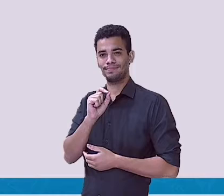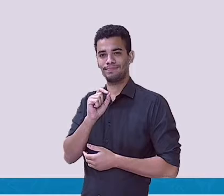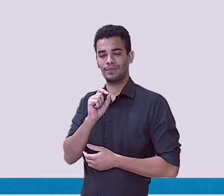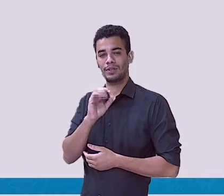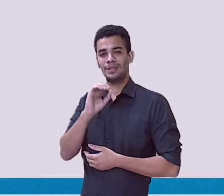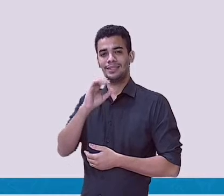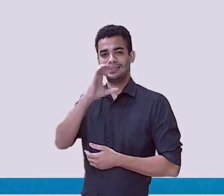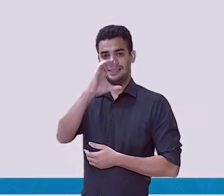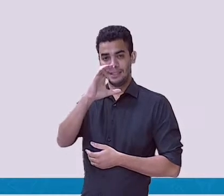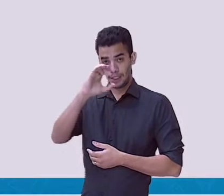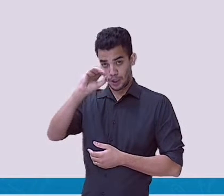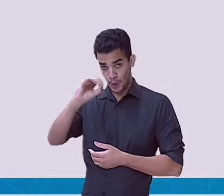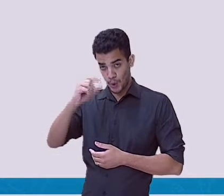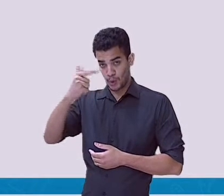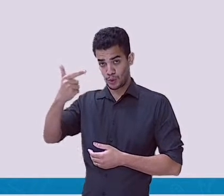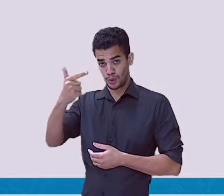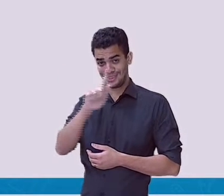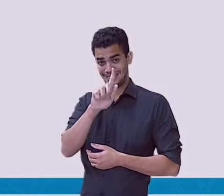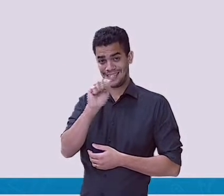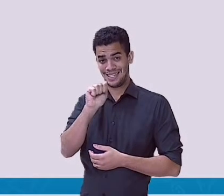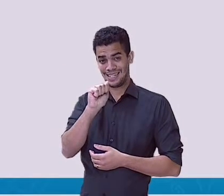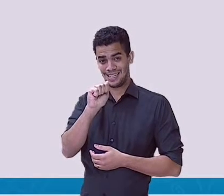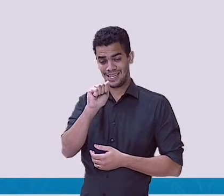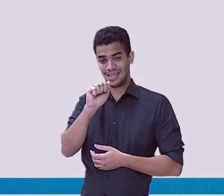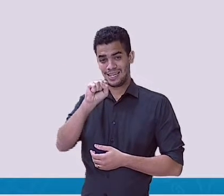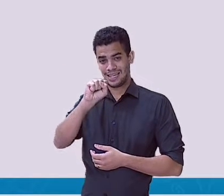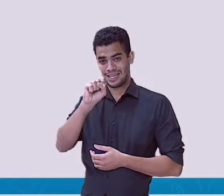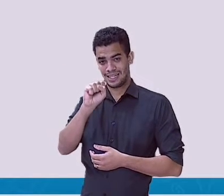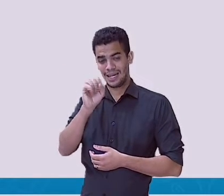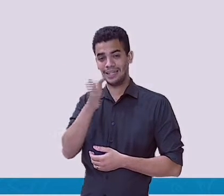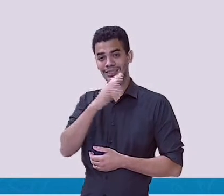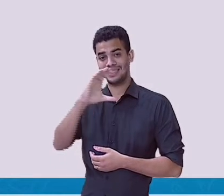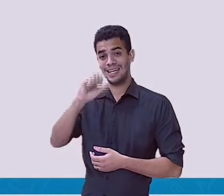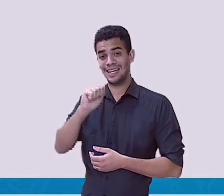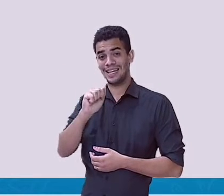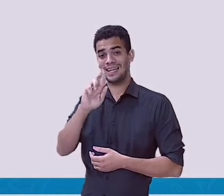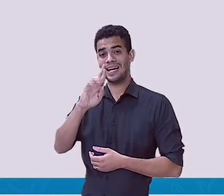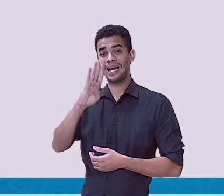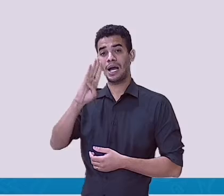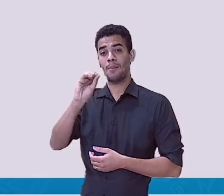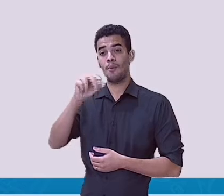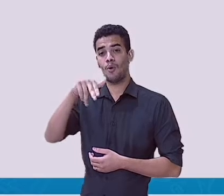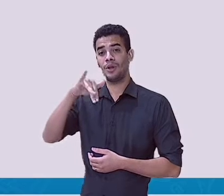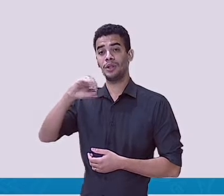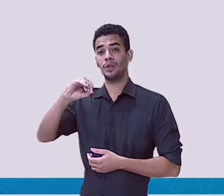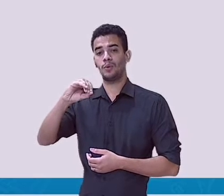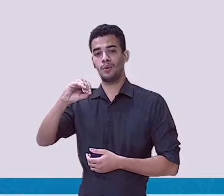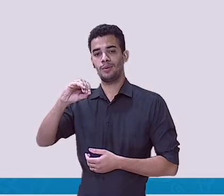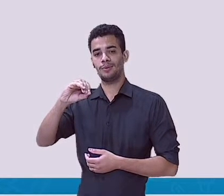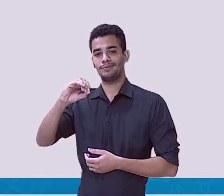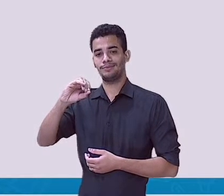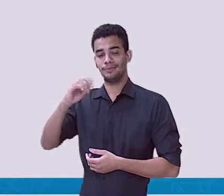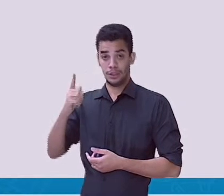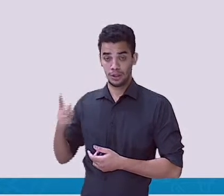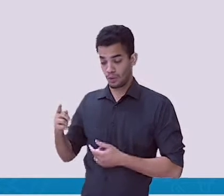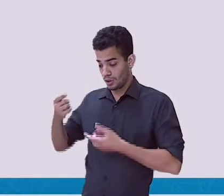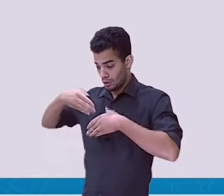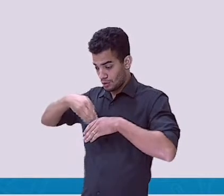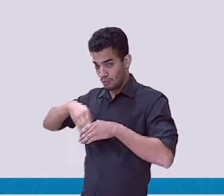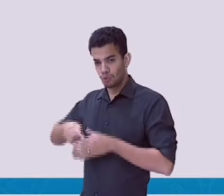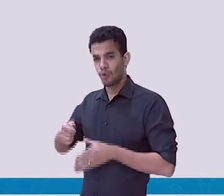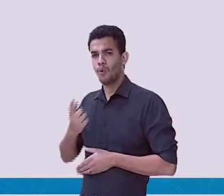passa por essa cavidade aqui, chega no ventrículo direito. Lá